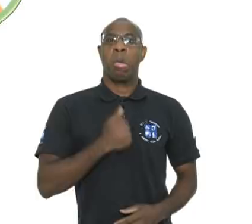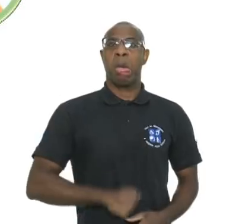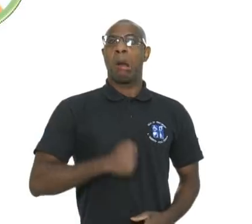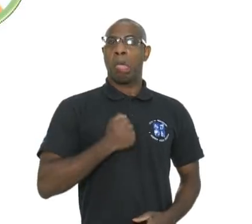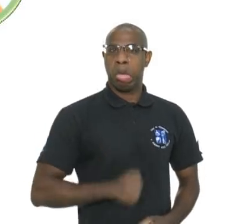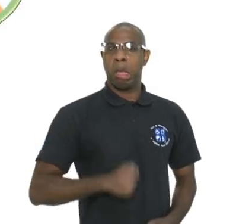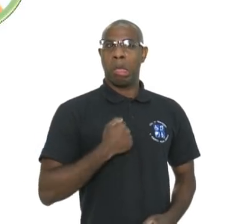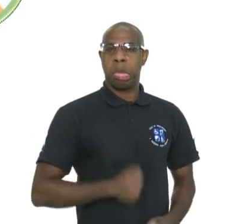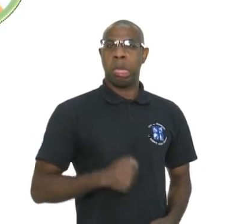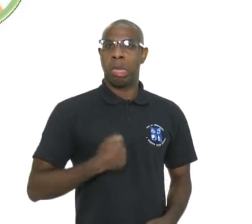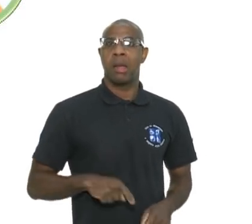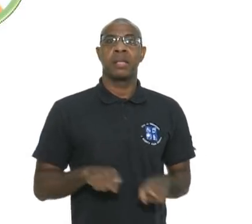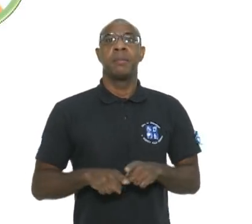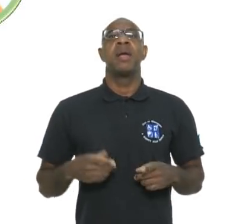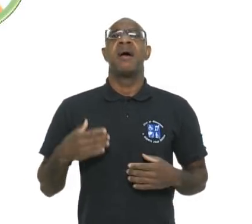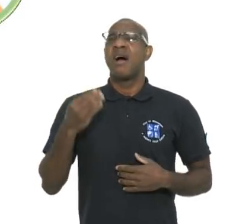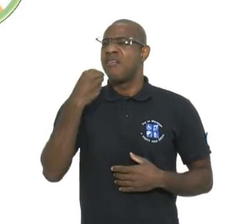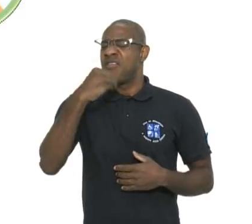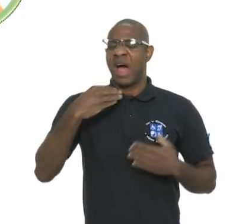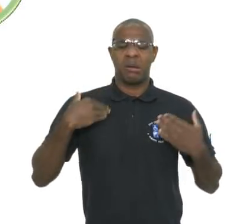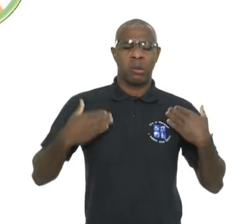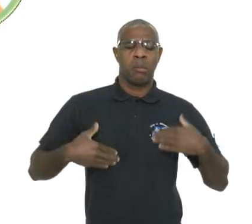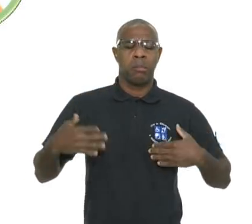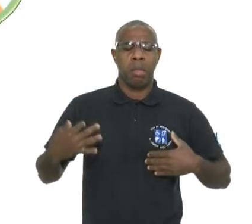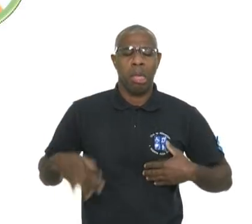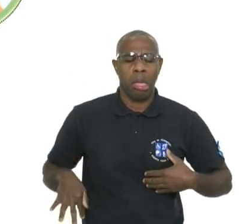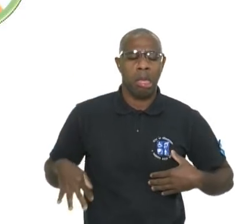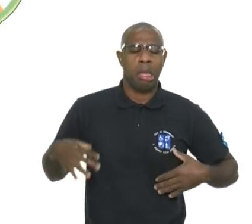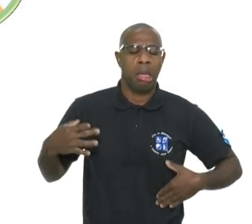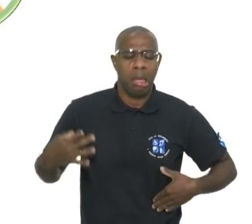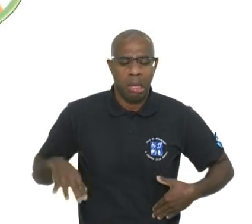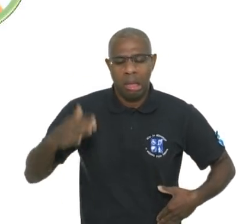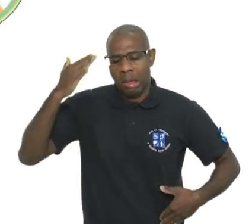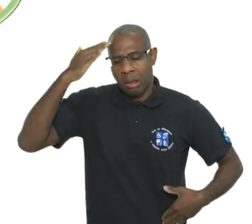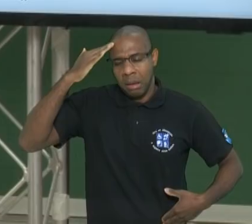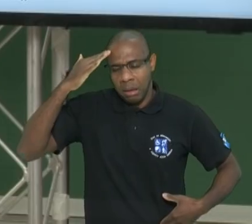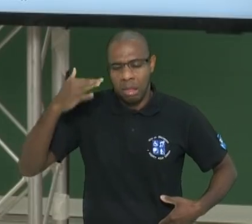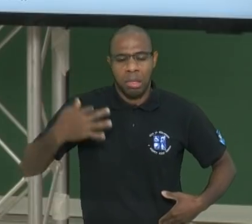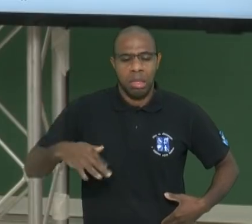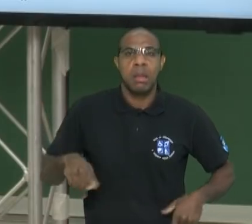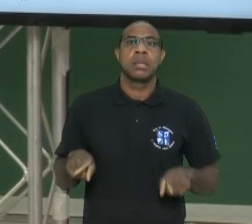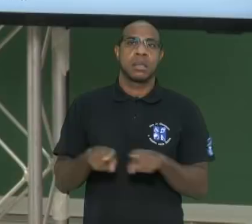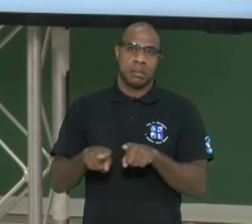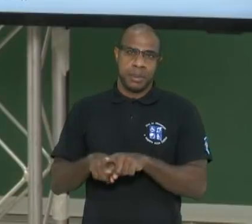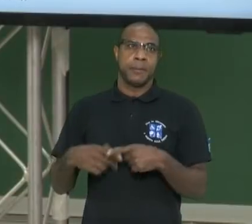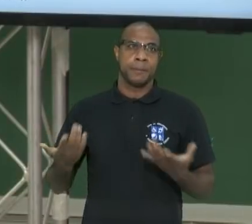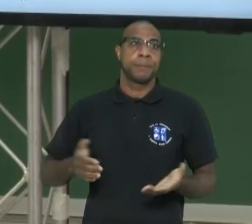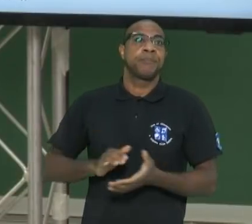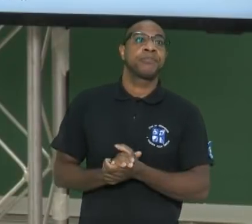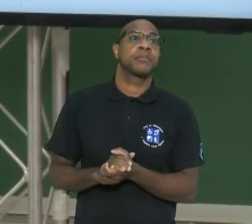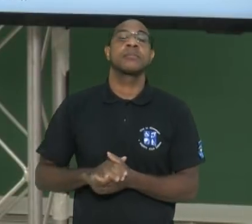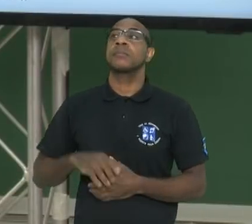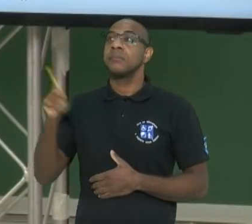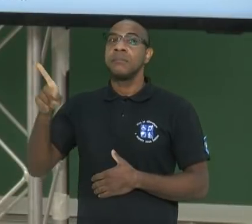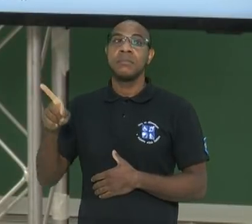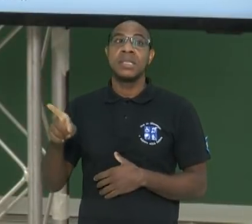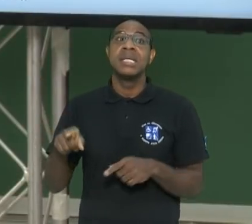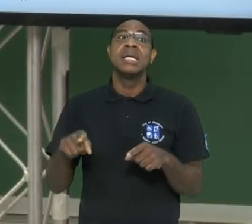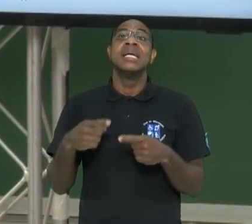e fraqueza no corpo. Bom, novamente a gente se contamina ingerindo água ou alimentos que possam